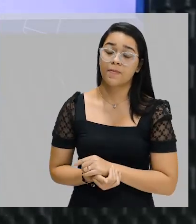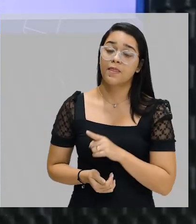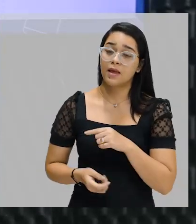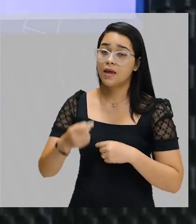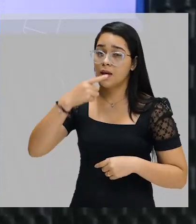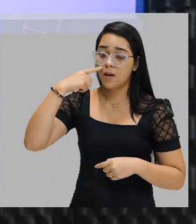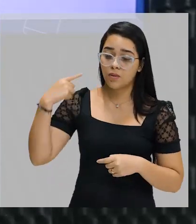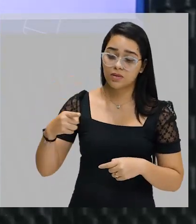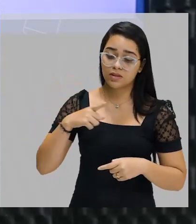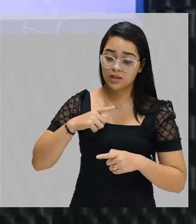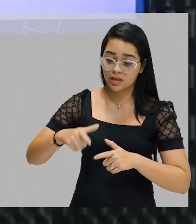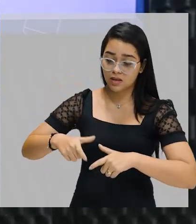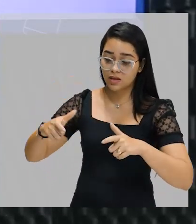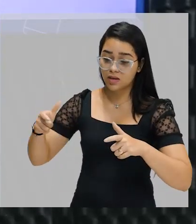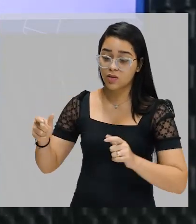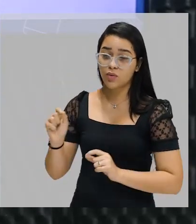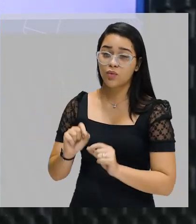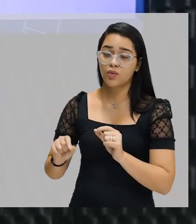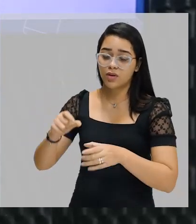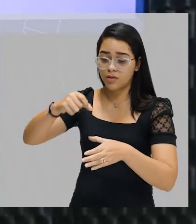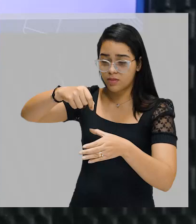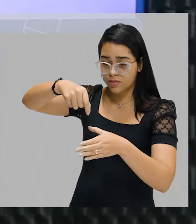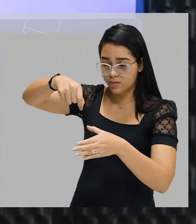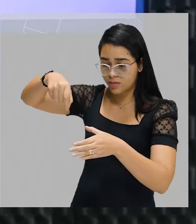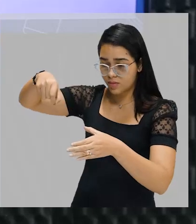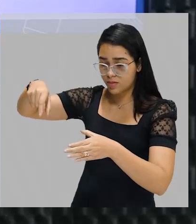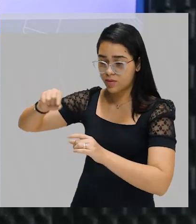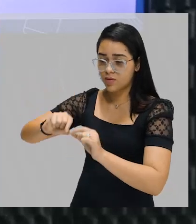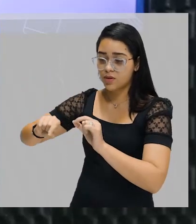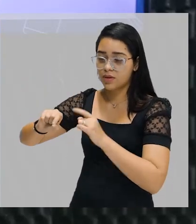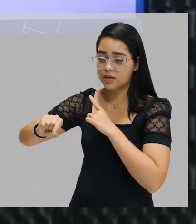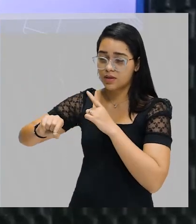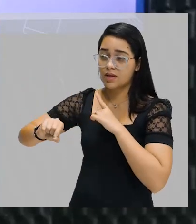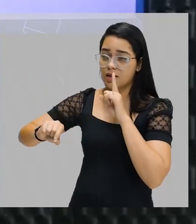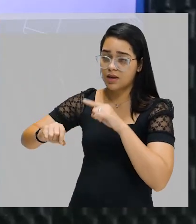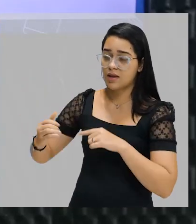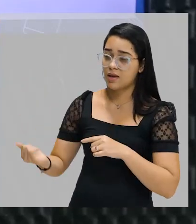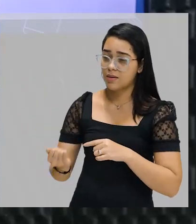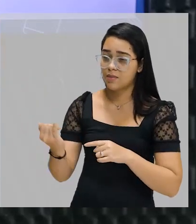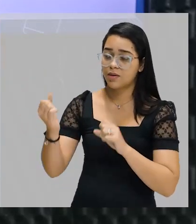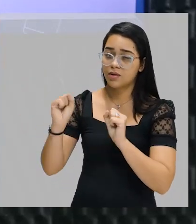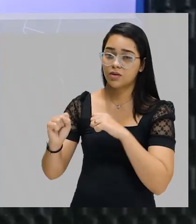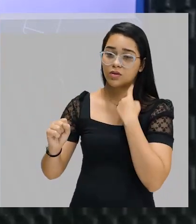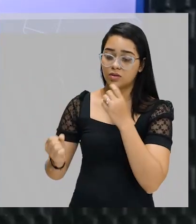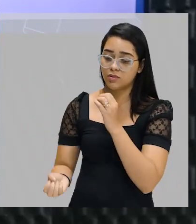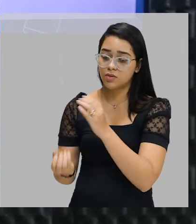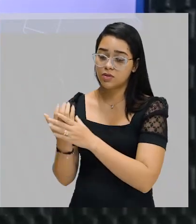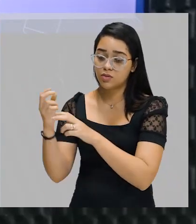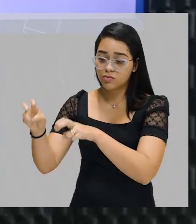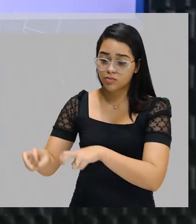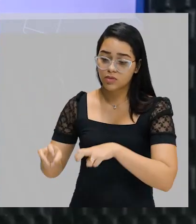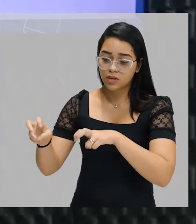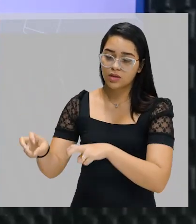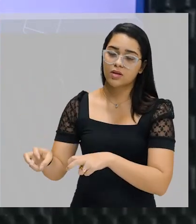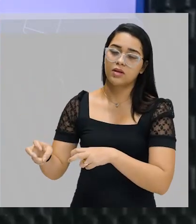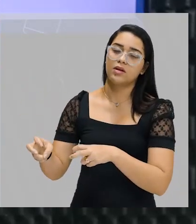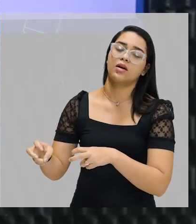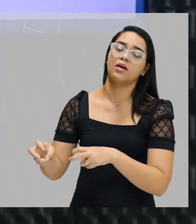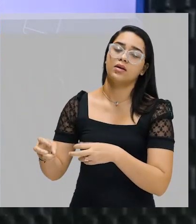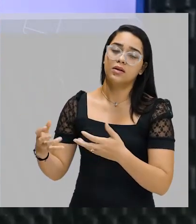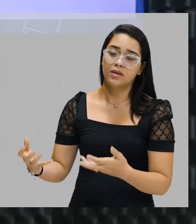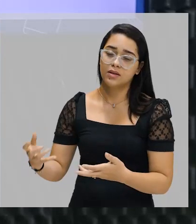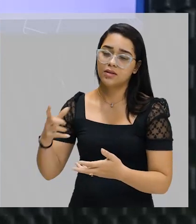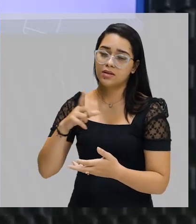ela vende em grande quantidade fertilizantes para o Brasil, que são muito necessários para a nossa produção agrícola. Produção agrícola